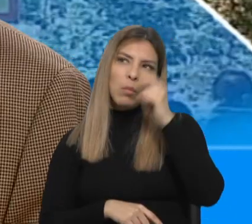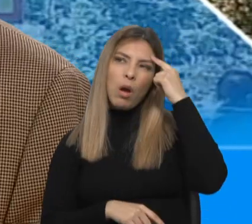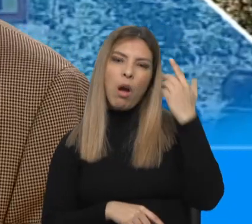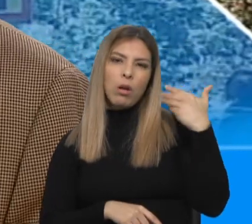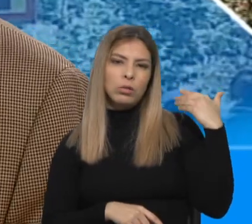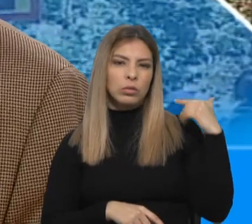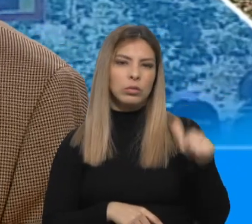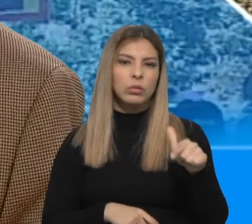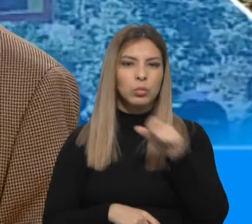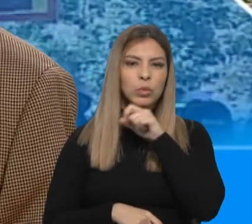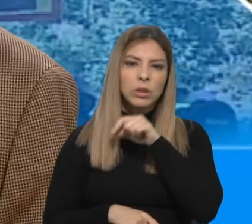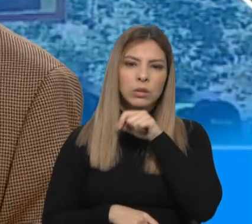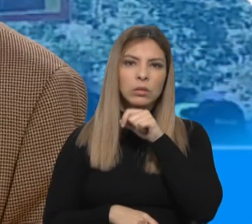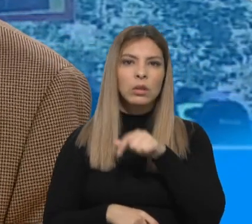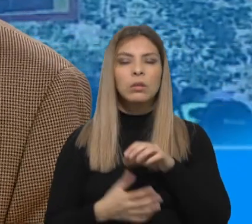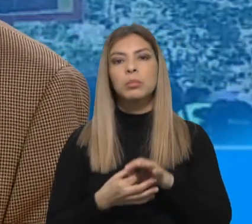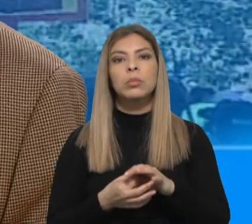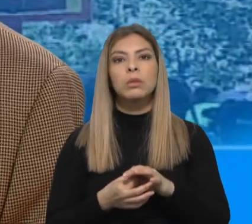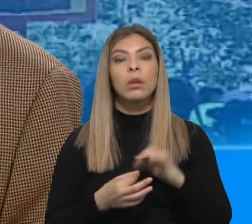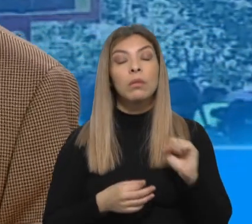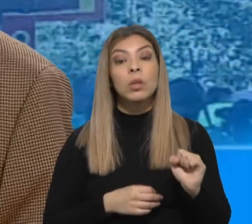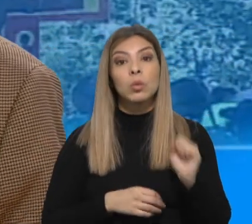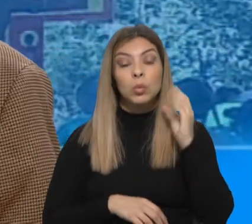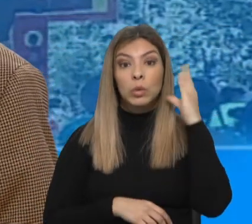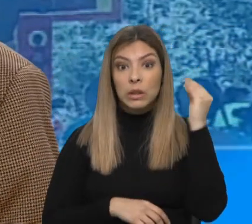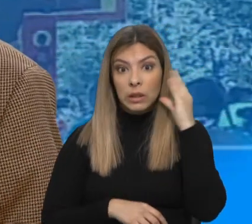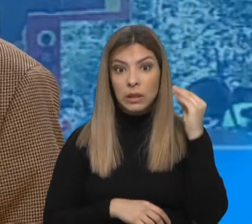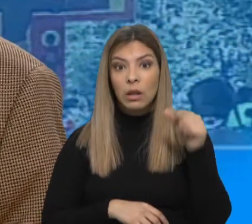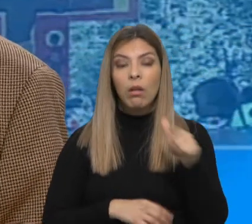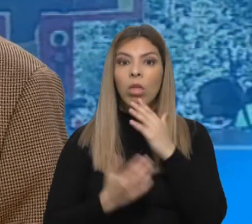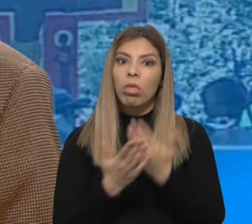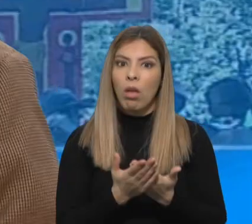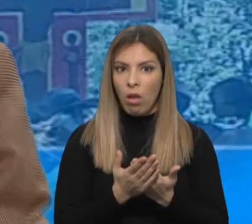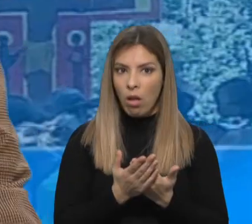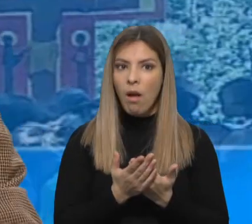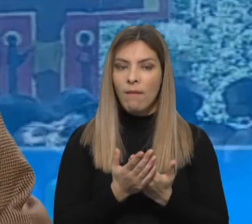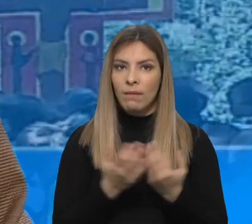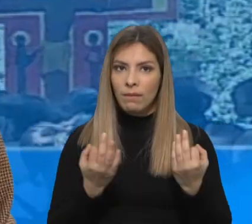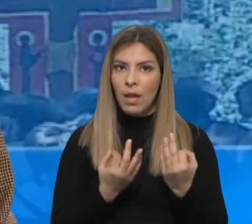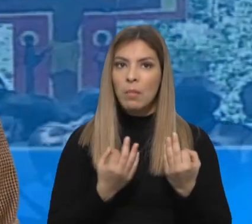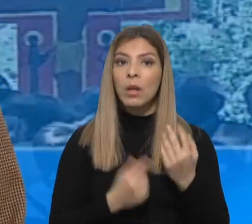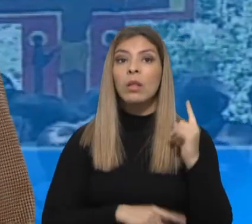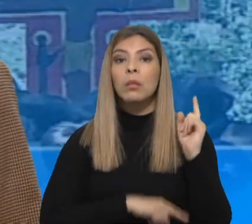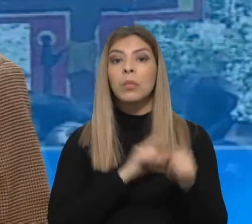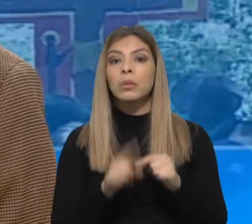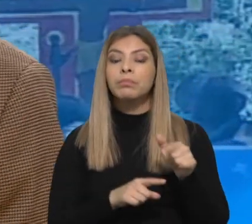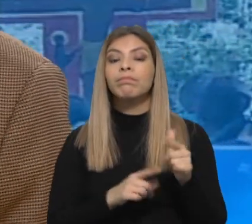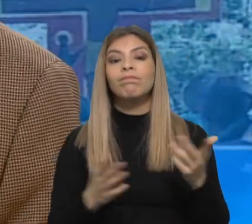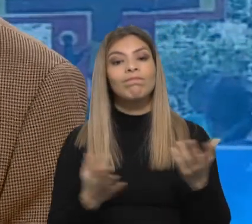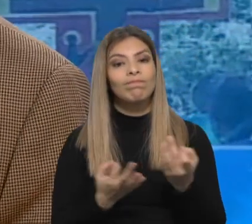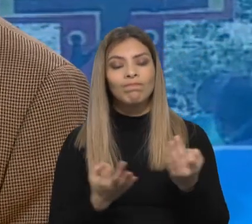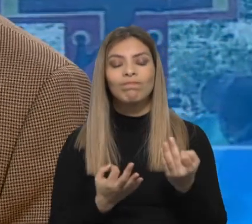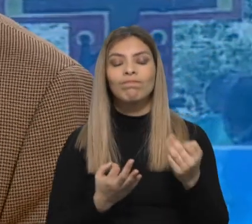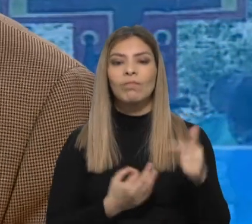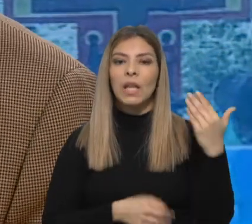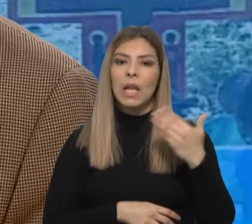relação à possibilidade de existência de minaretes na Suíça, que foi levado a referendo e que depois terminou no Tribunal Europeu dos Direitos Humanos, precisamente por causa